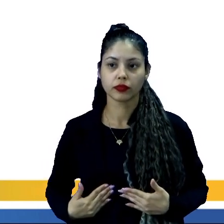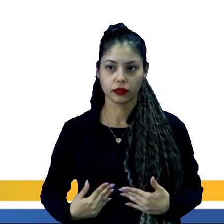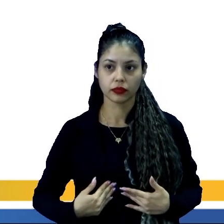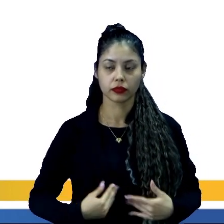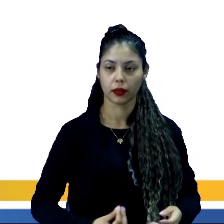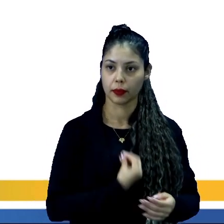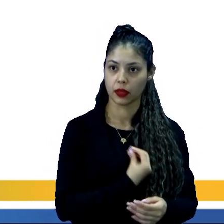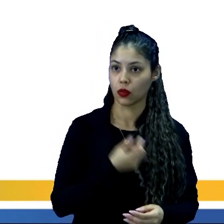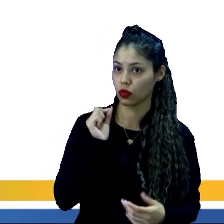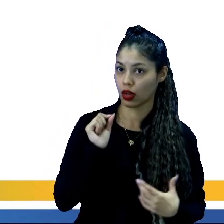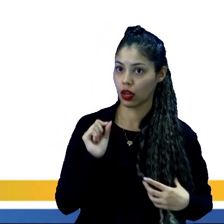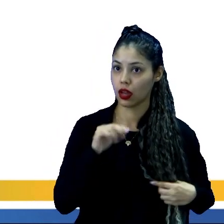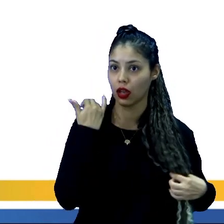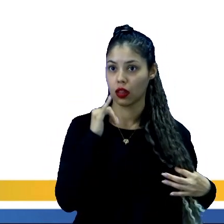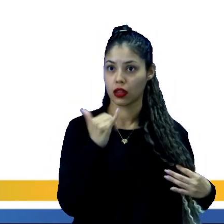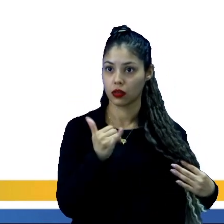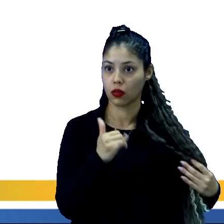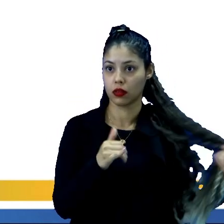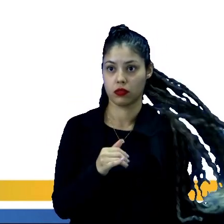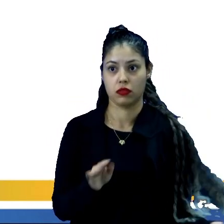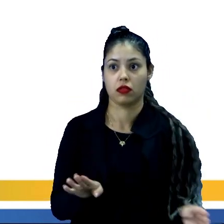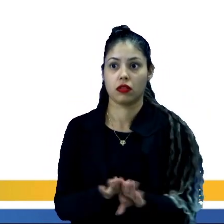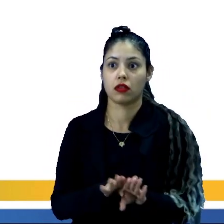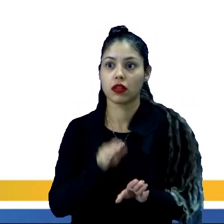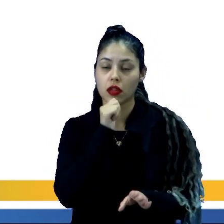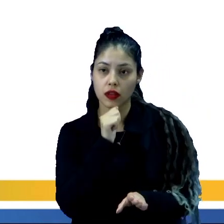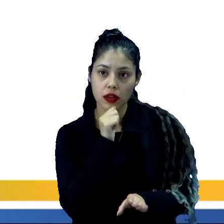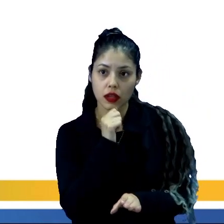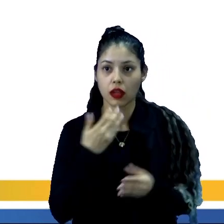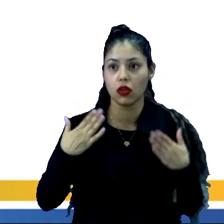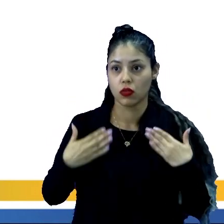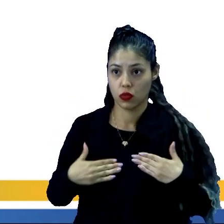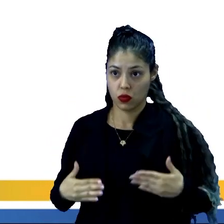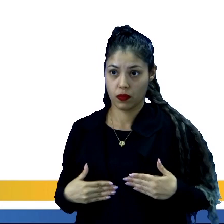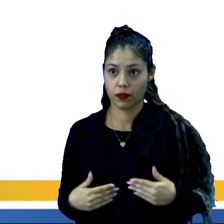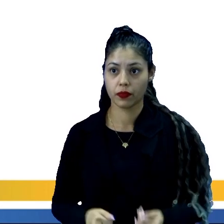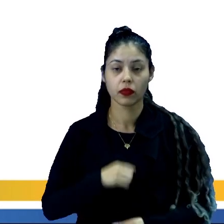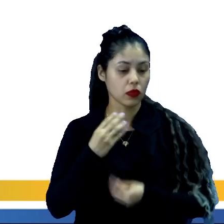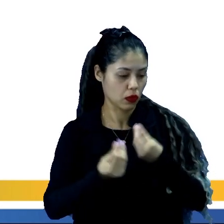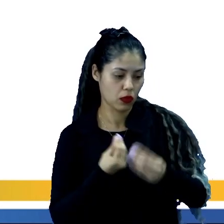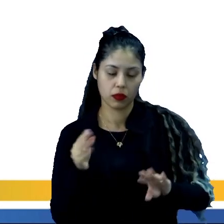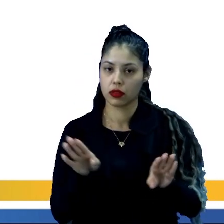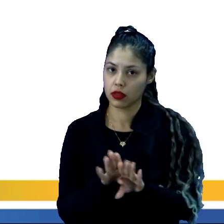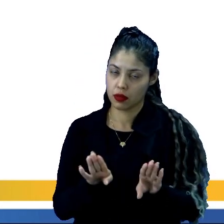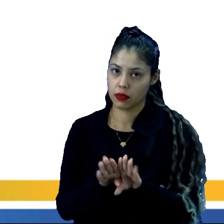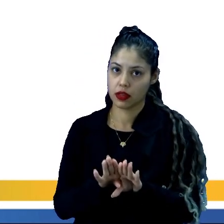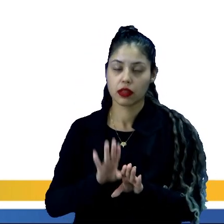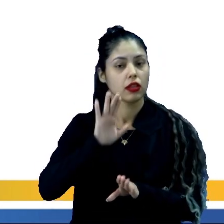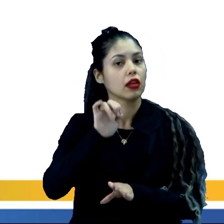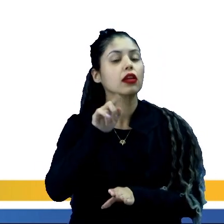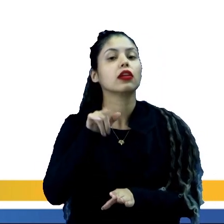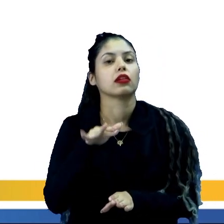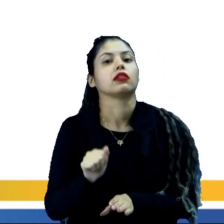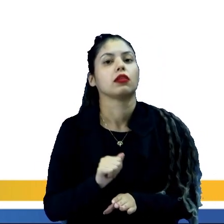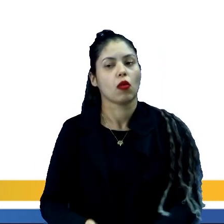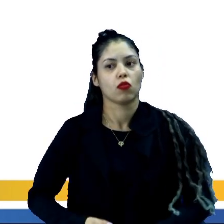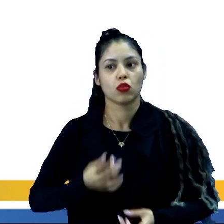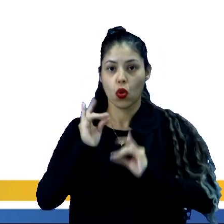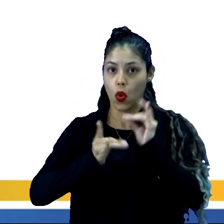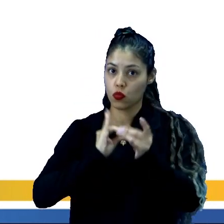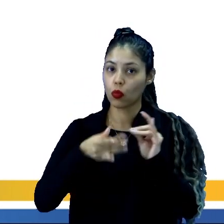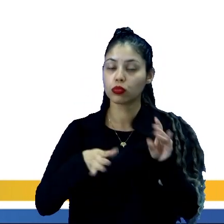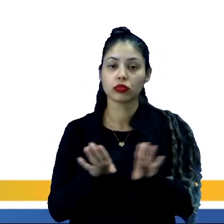ele vai estar presente como eletrólitos ali nos nossos líquidos corporais e também como componente ali das enzimas e